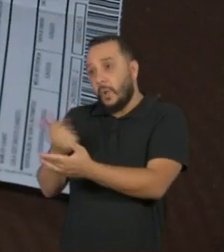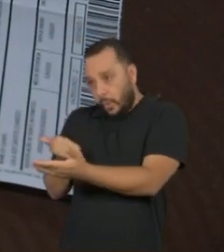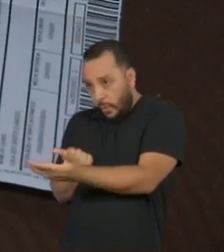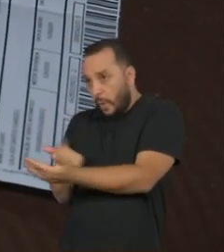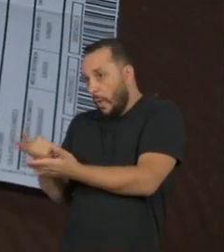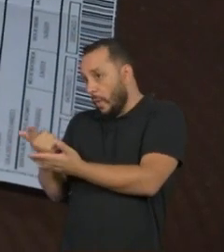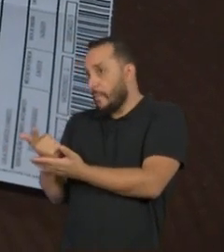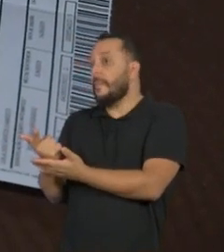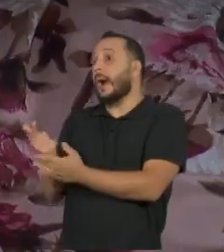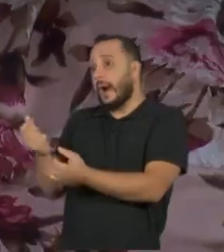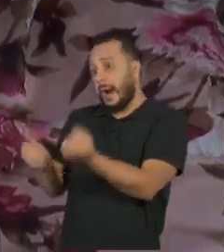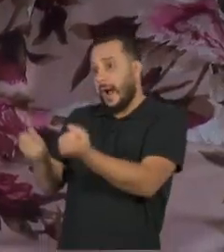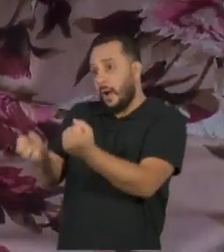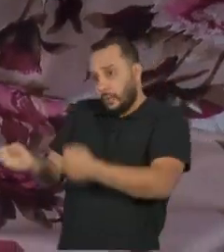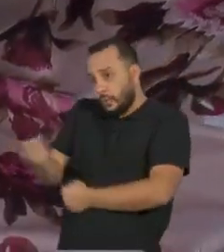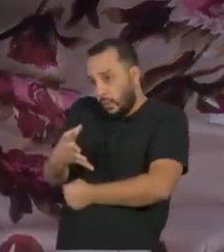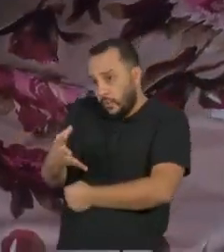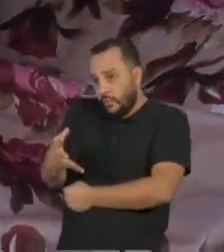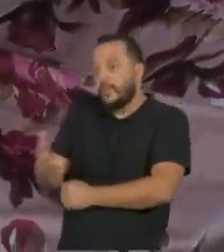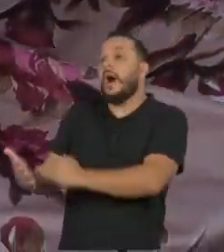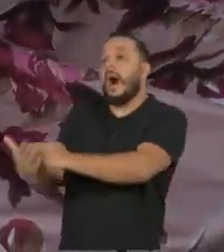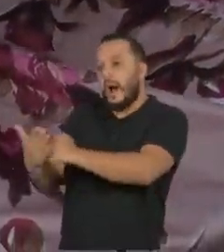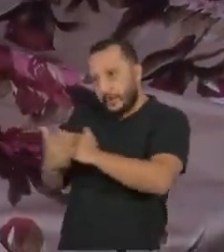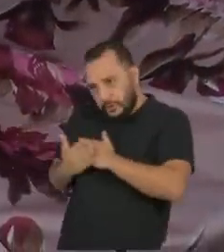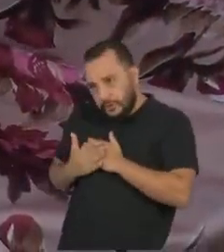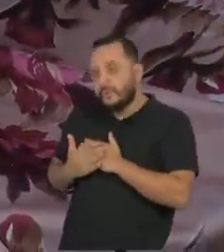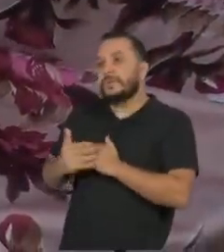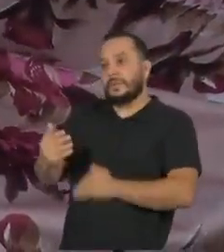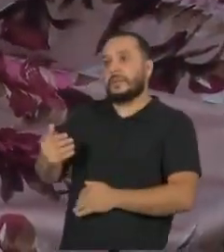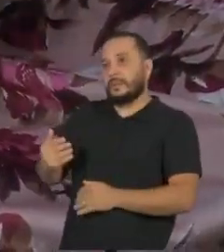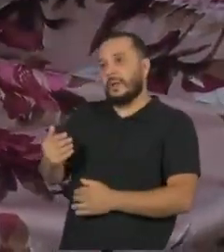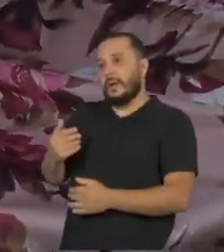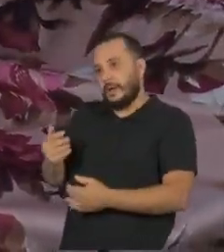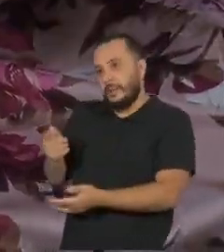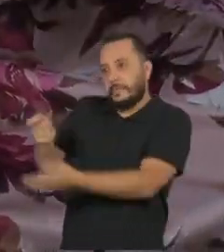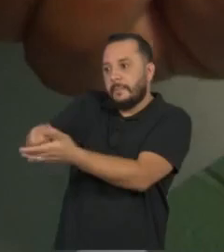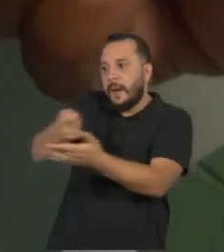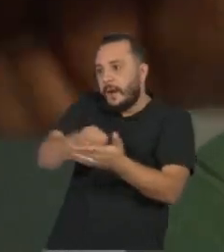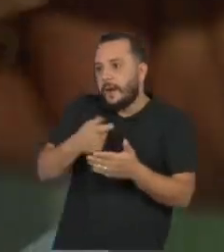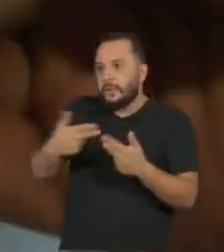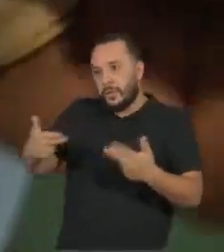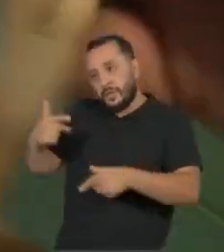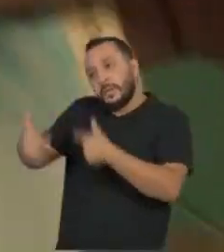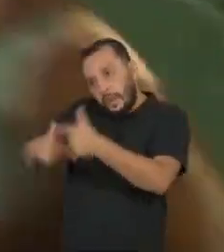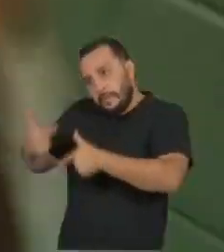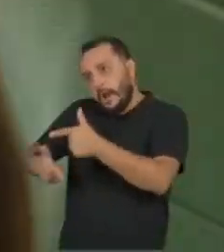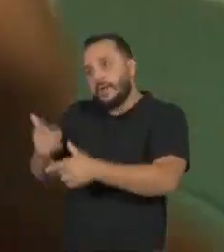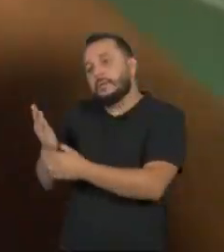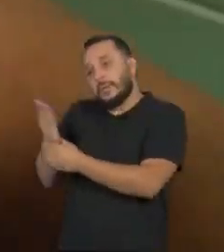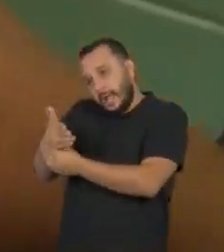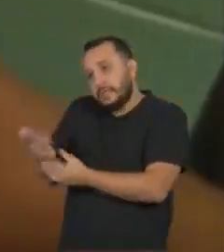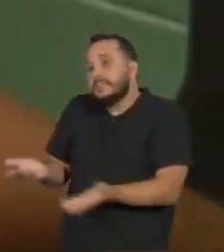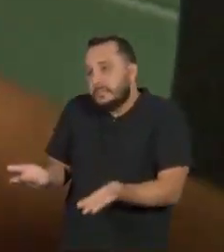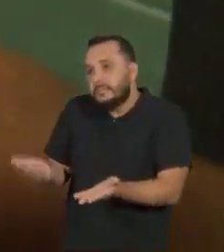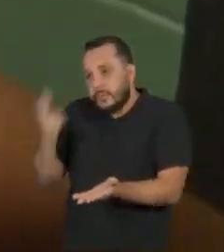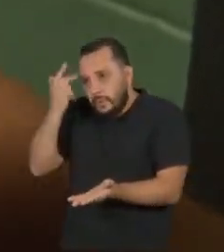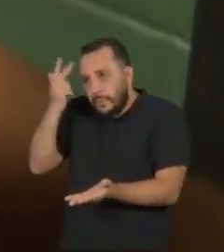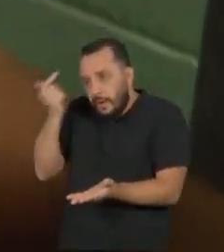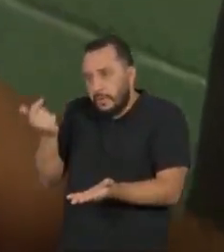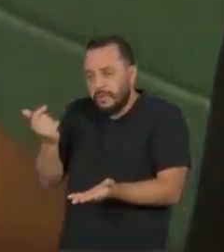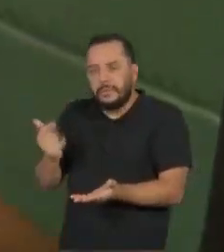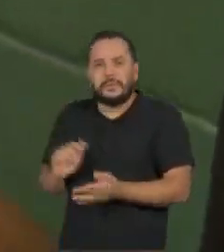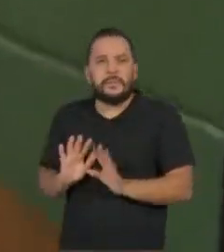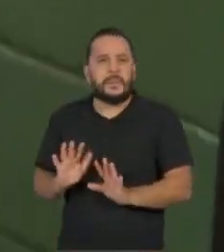pagar o seu custo de vida. Tá. Né? Márcia, em tempos de dificuldade, como nós estamos passando,